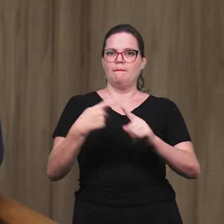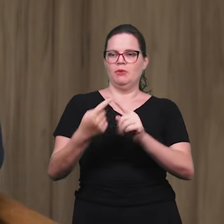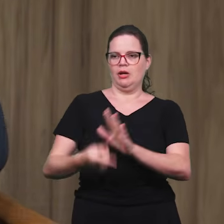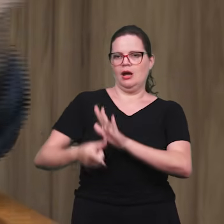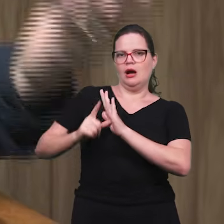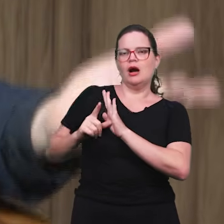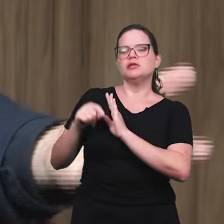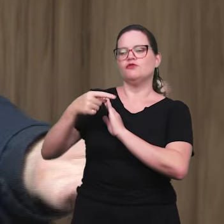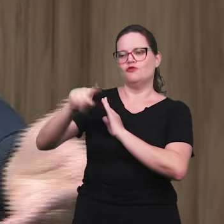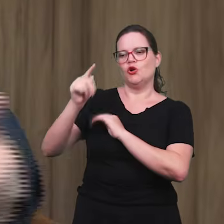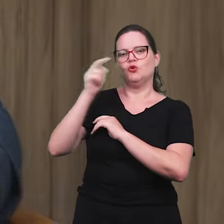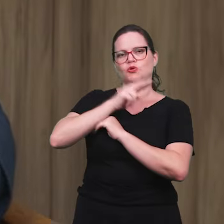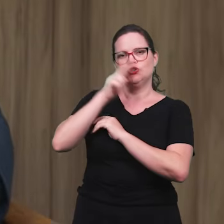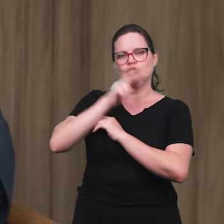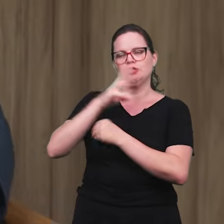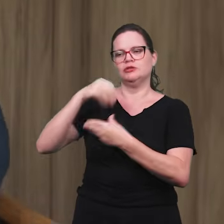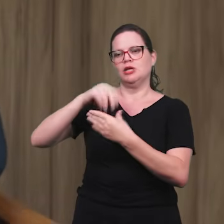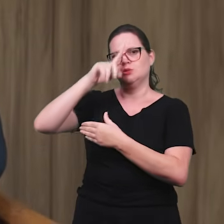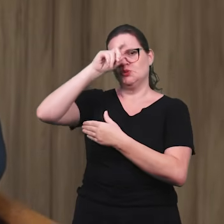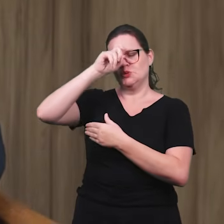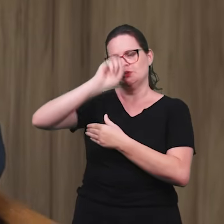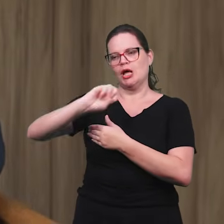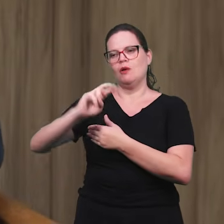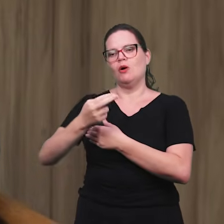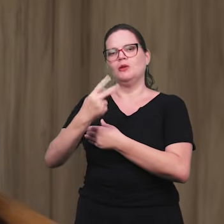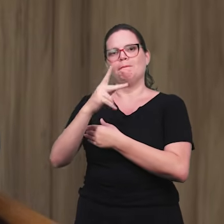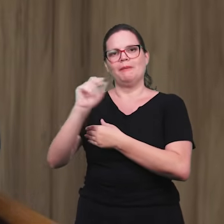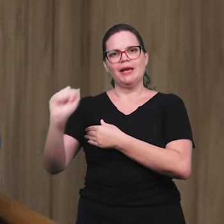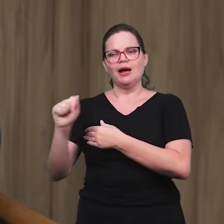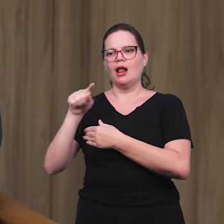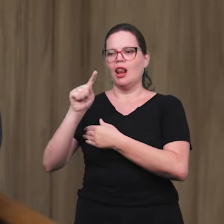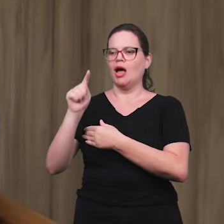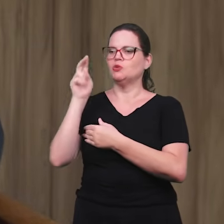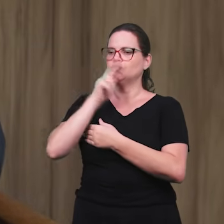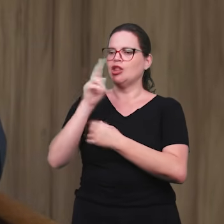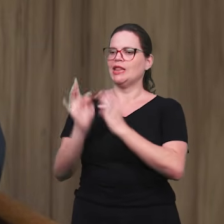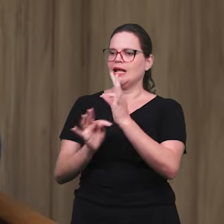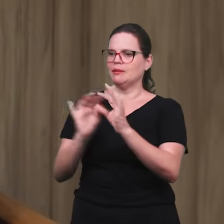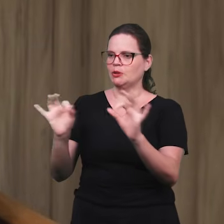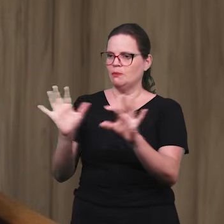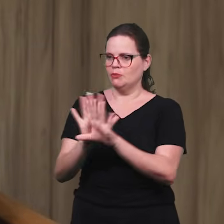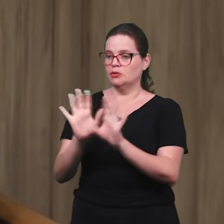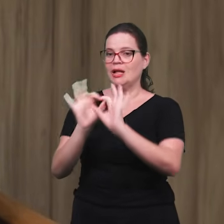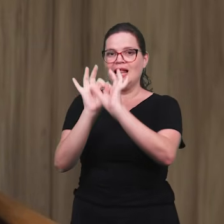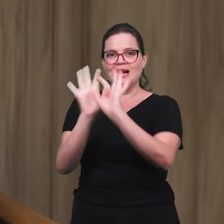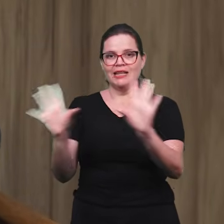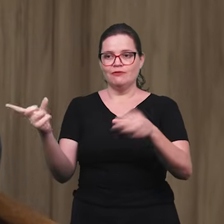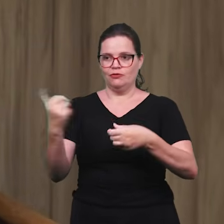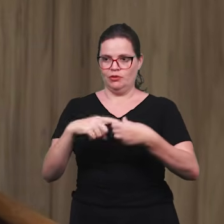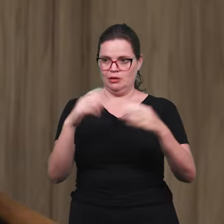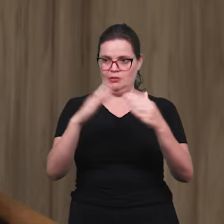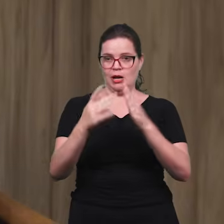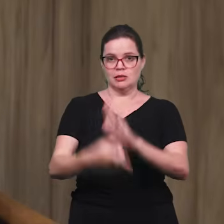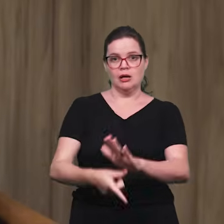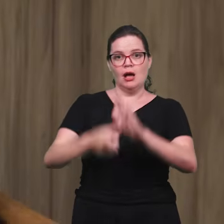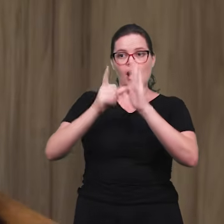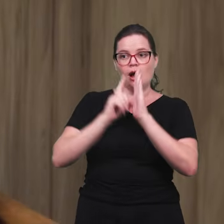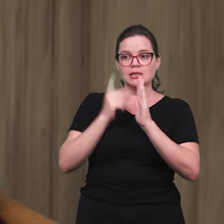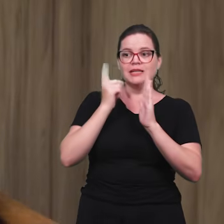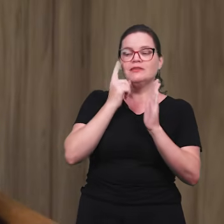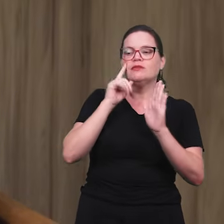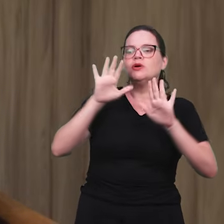tratamento que ele está fazendo na unidade de saúde ou no hospital da rede. E assim que essa pessoa tem alta, né, para esse